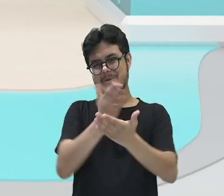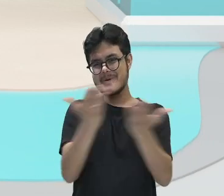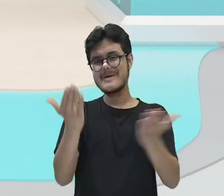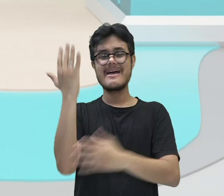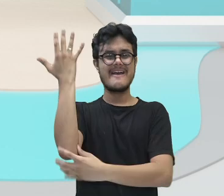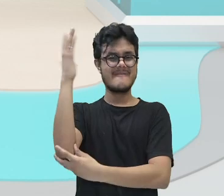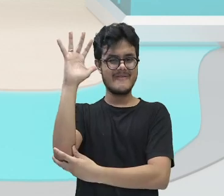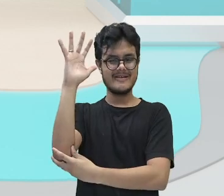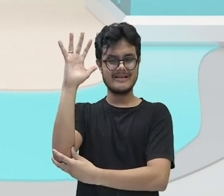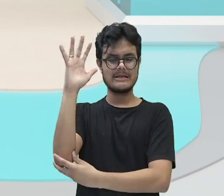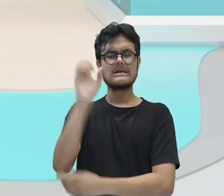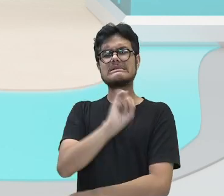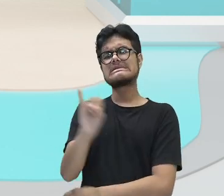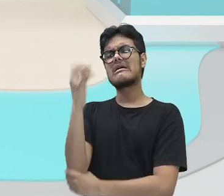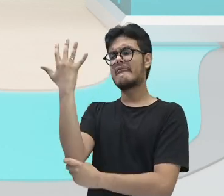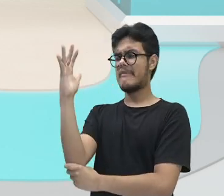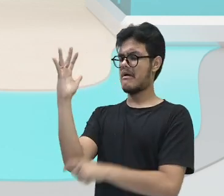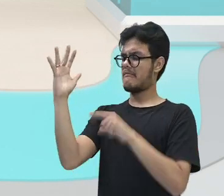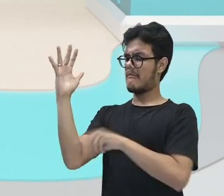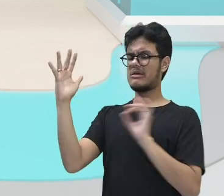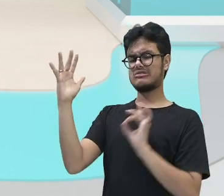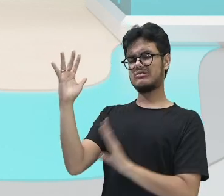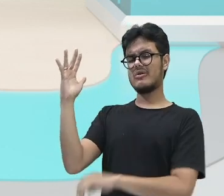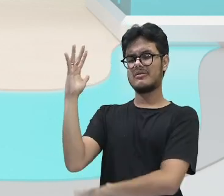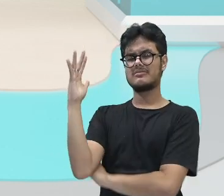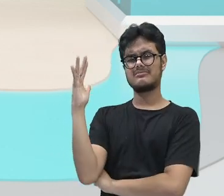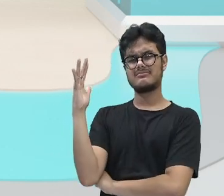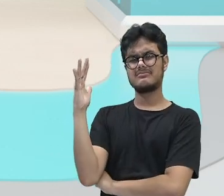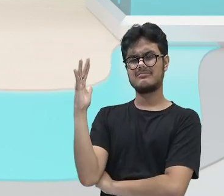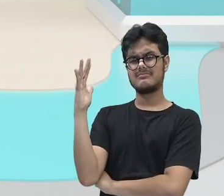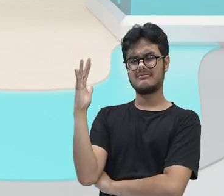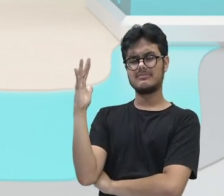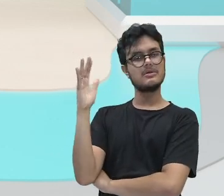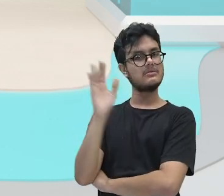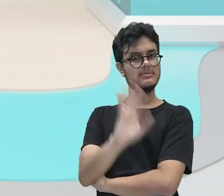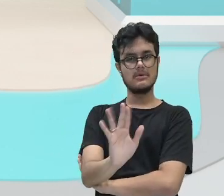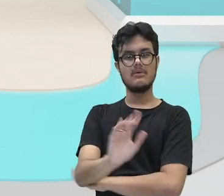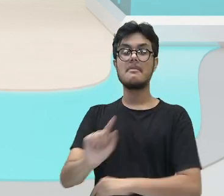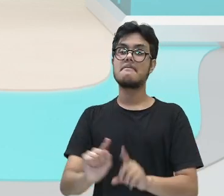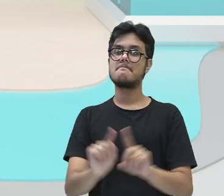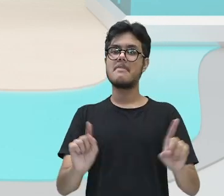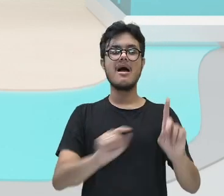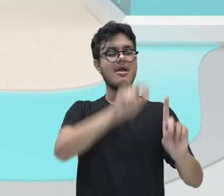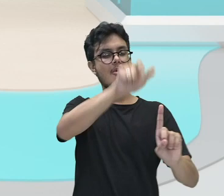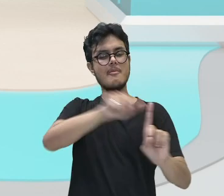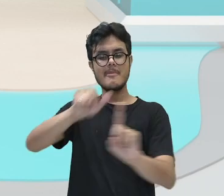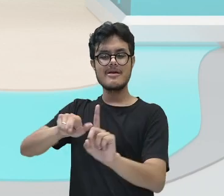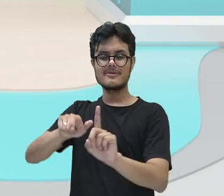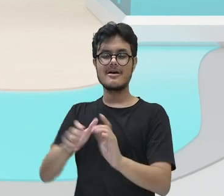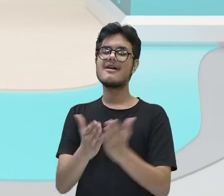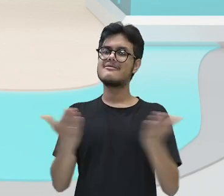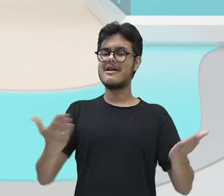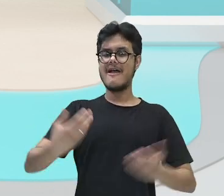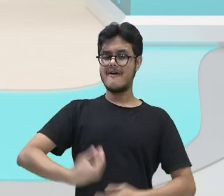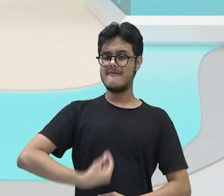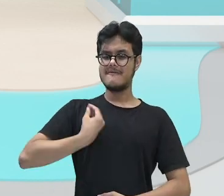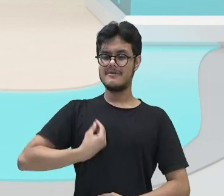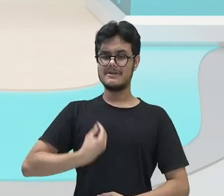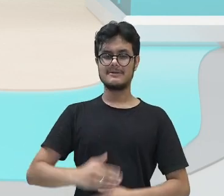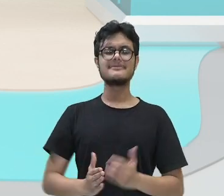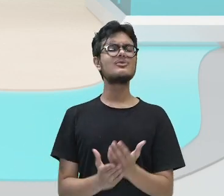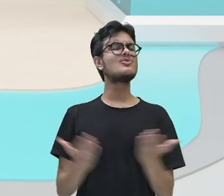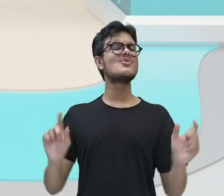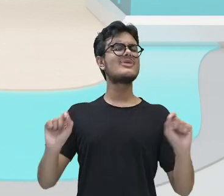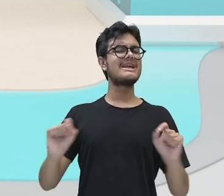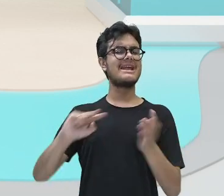floresta que foi apresentada para vocês. E a floresta sozinha, ela iria dar esse recado de preservação? Não, eu